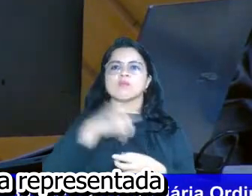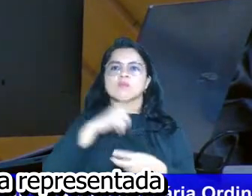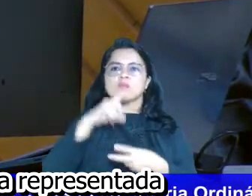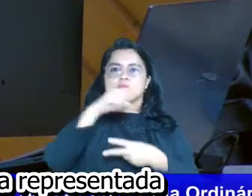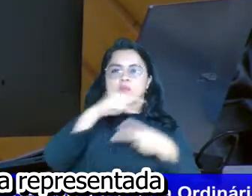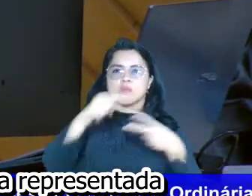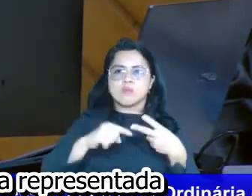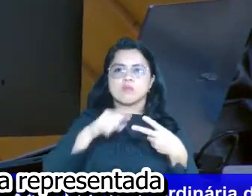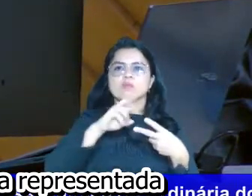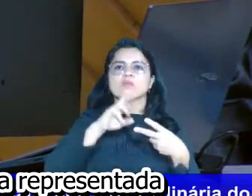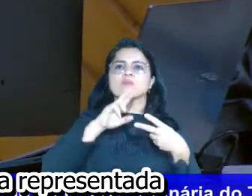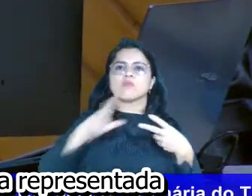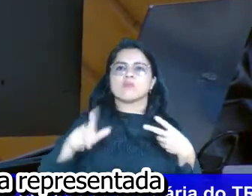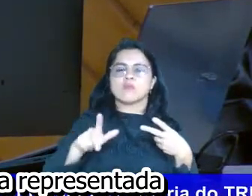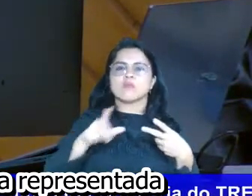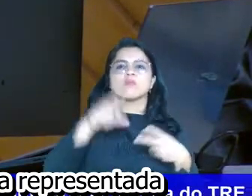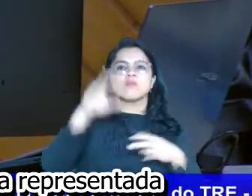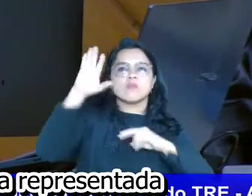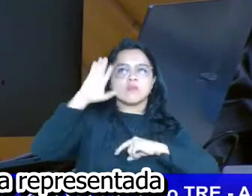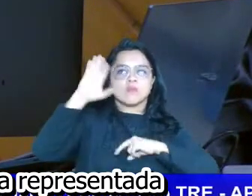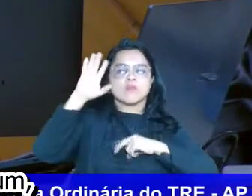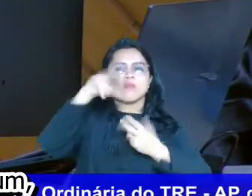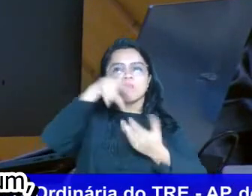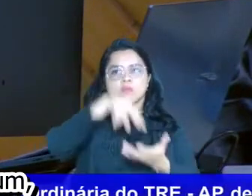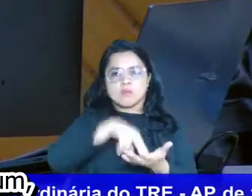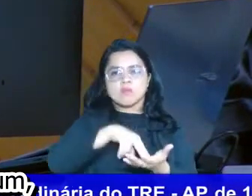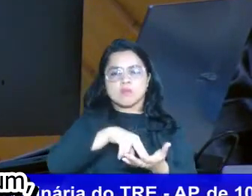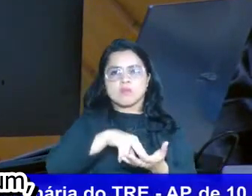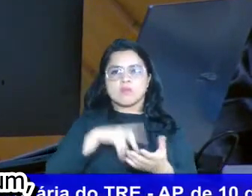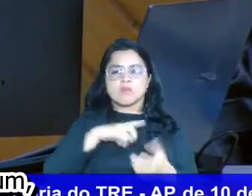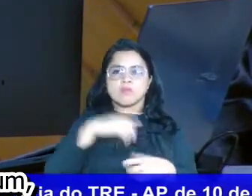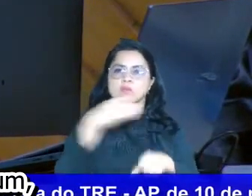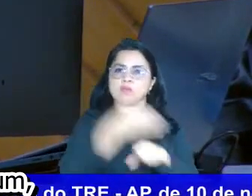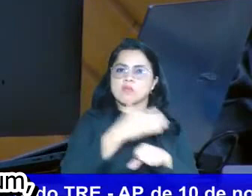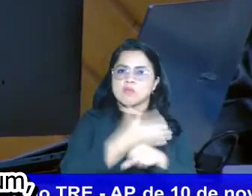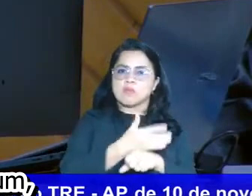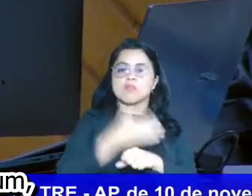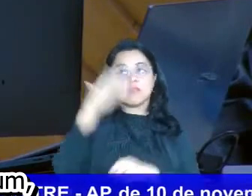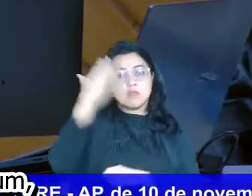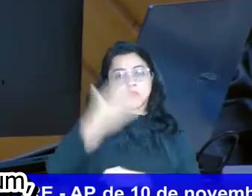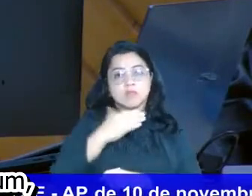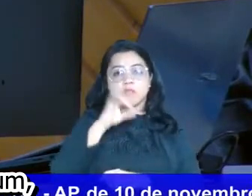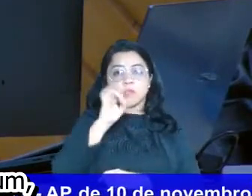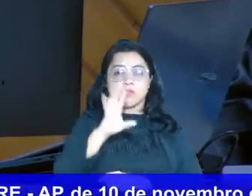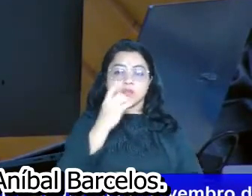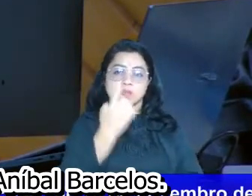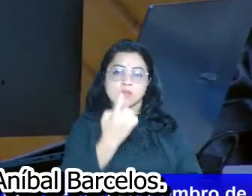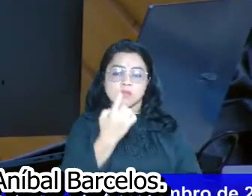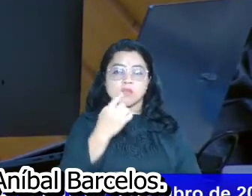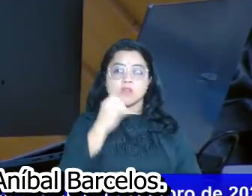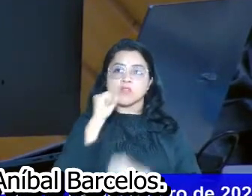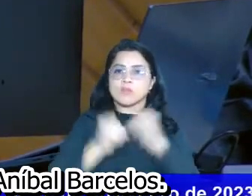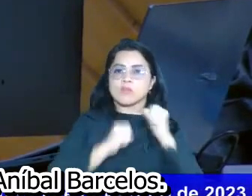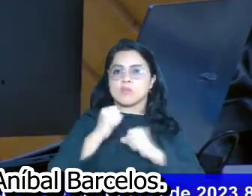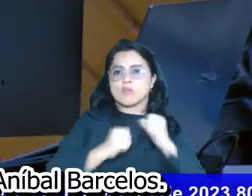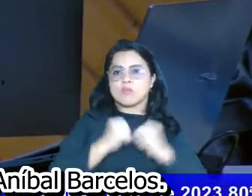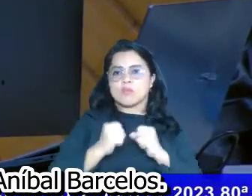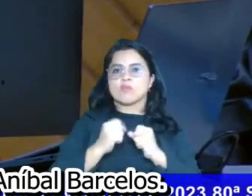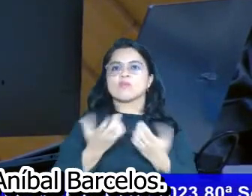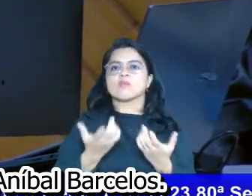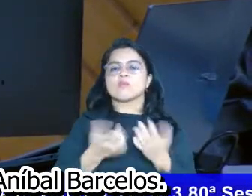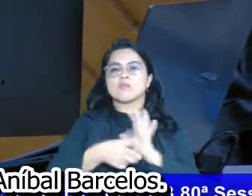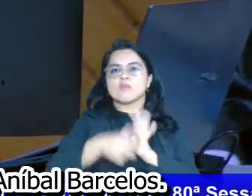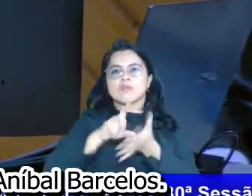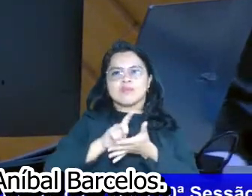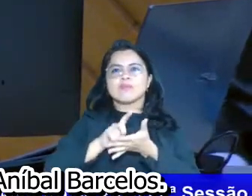momentos distintos, dos quais a candidata representada teve participação comprovada em somente um, a corrida, que antecedeu